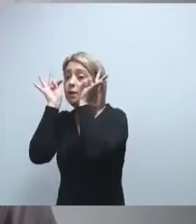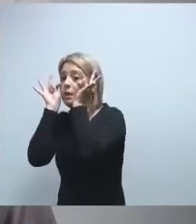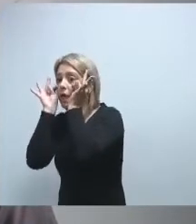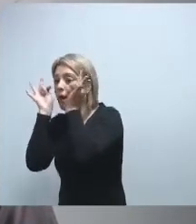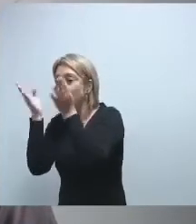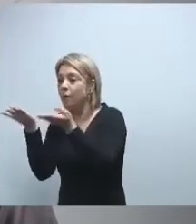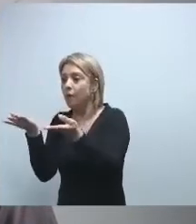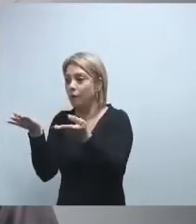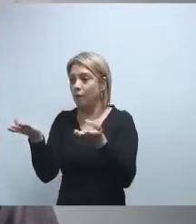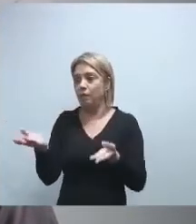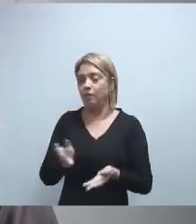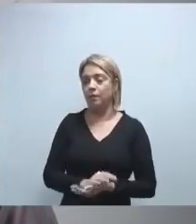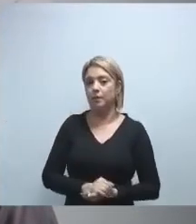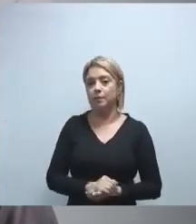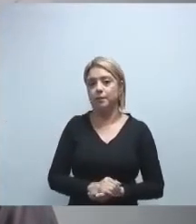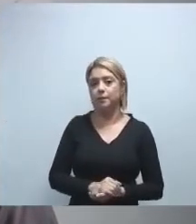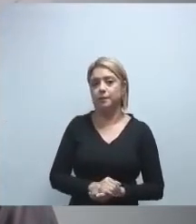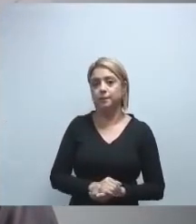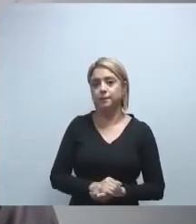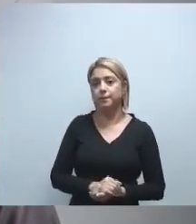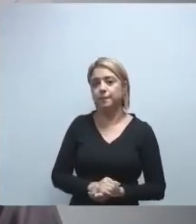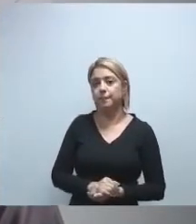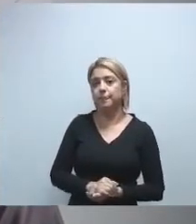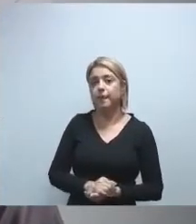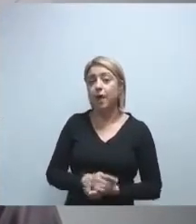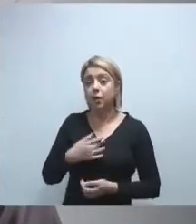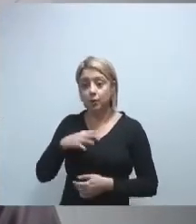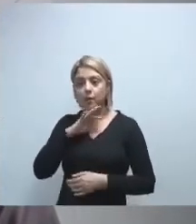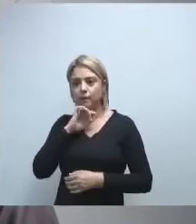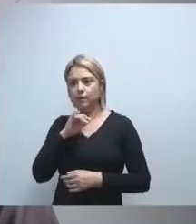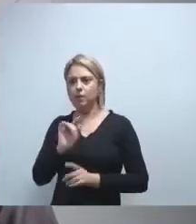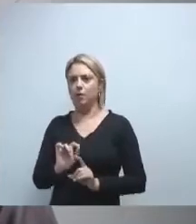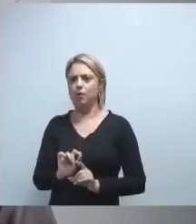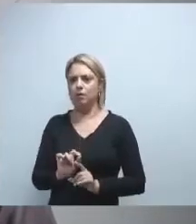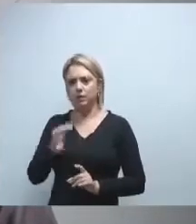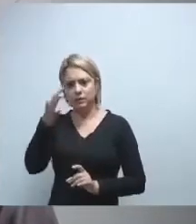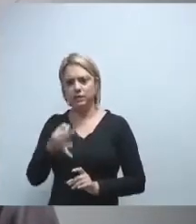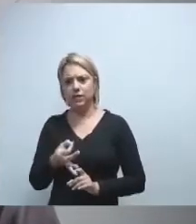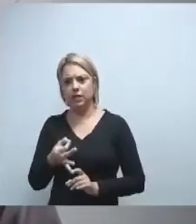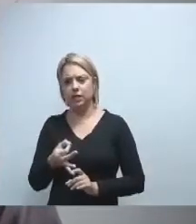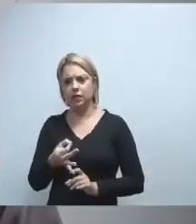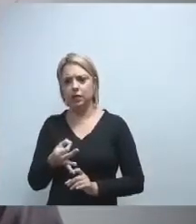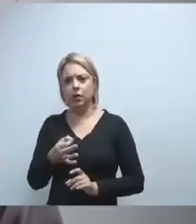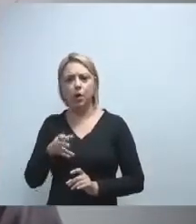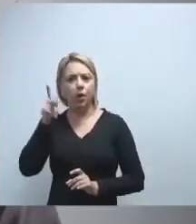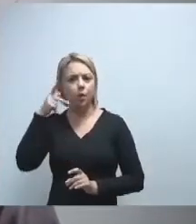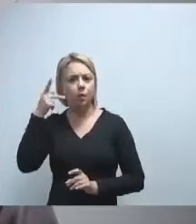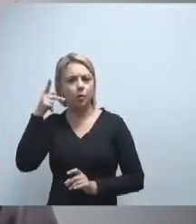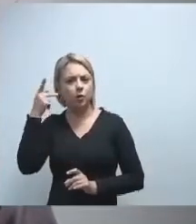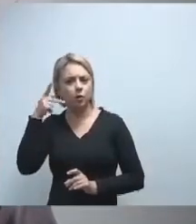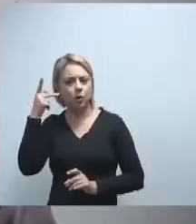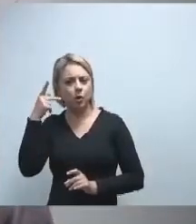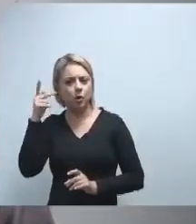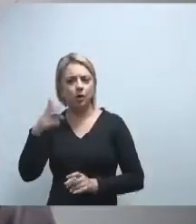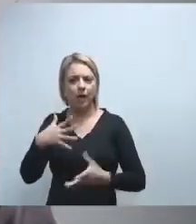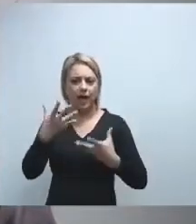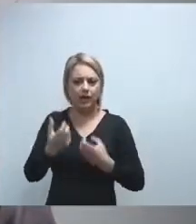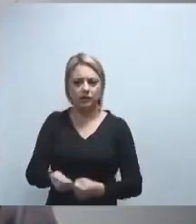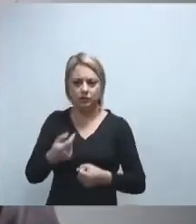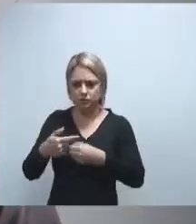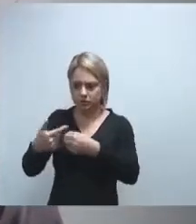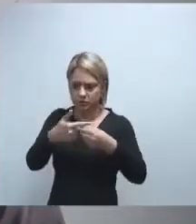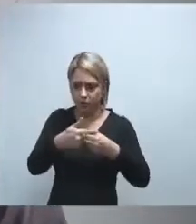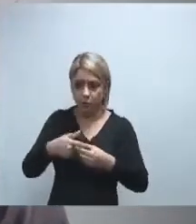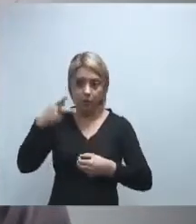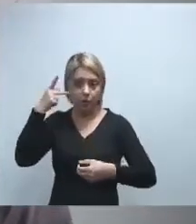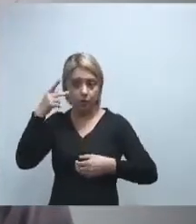contra o presidente do tribunal e o que é pior o promotor às vezes assume uma cidade como promotor